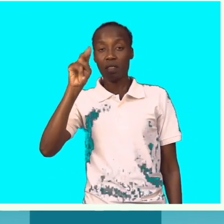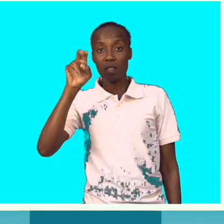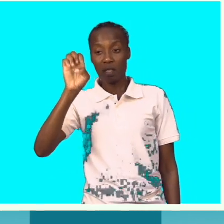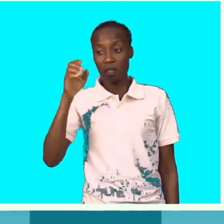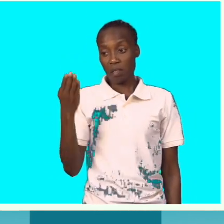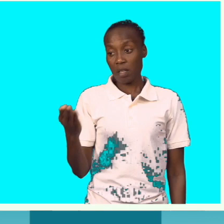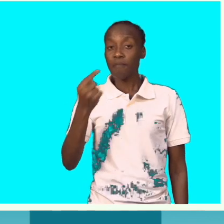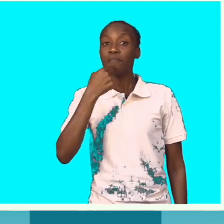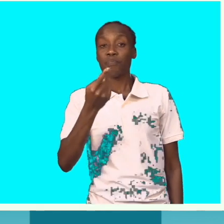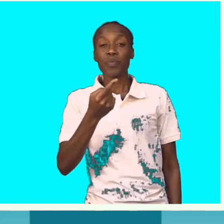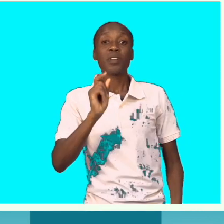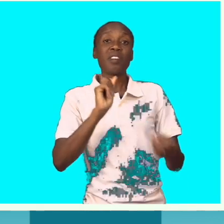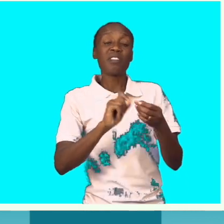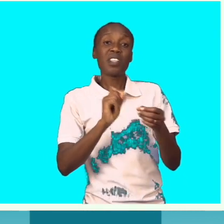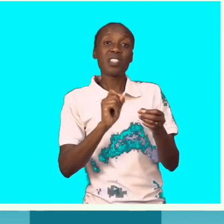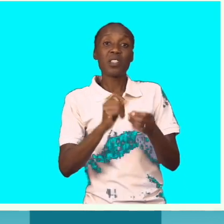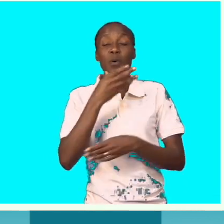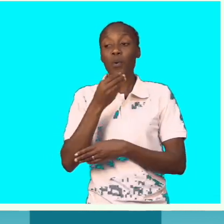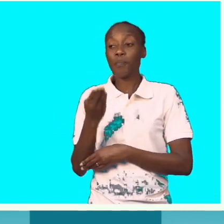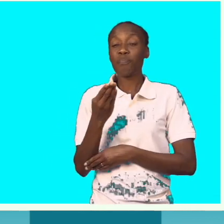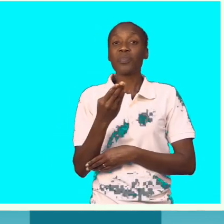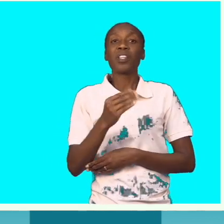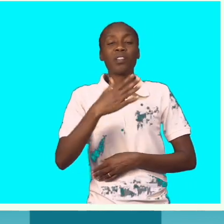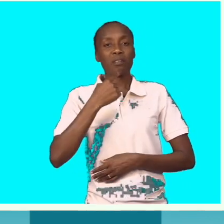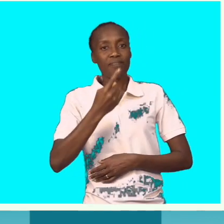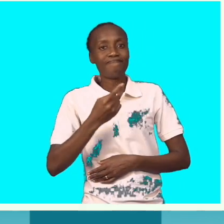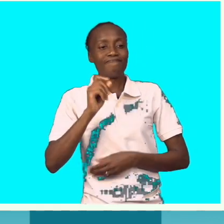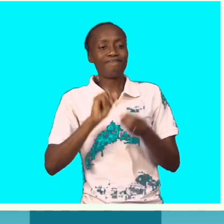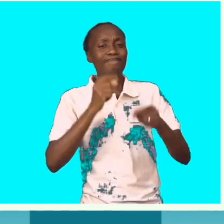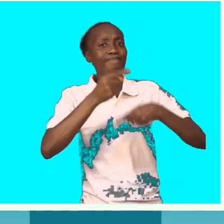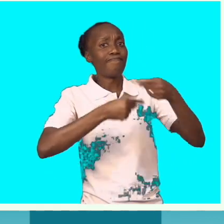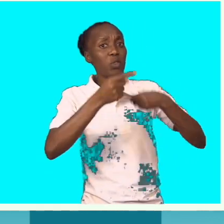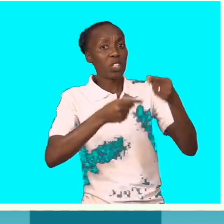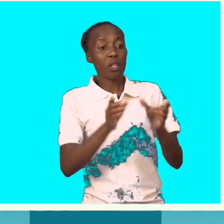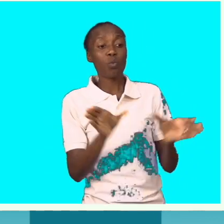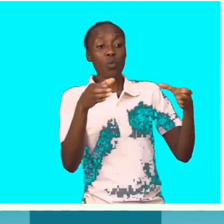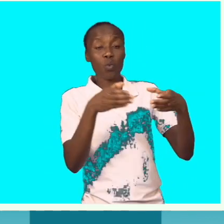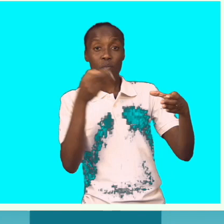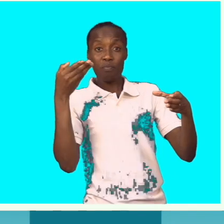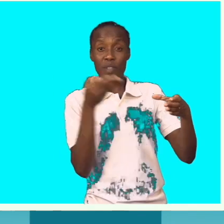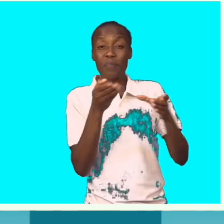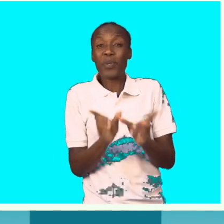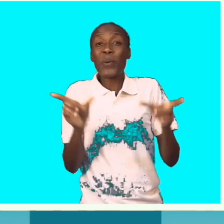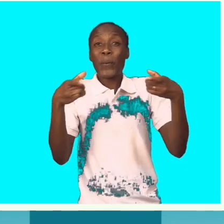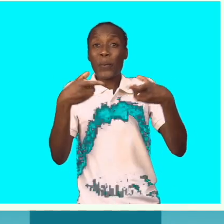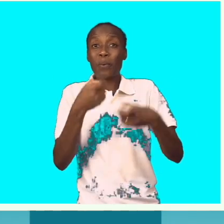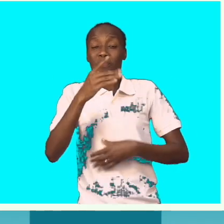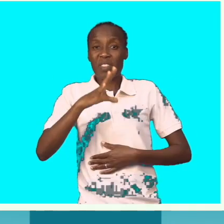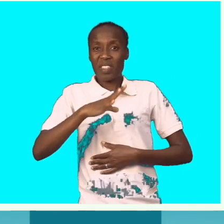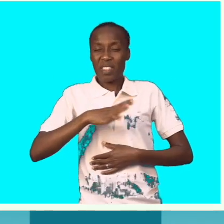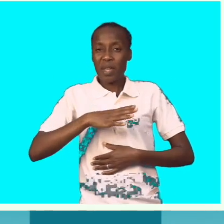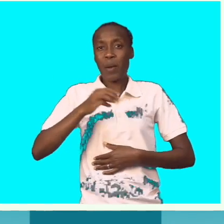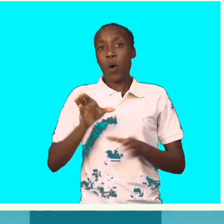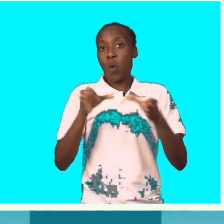moçambicano Zé Nadine Júnior, revela que optou pelo projeto do Mafil, porque alguns clubes que militam no